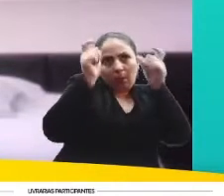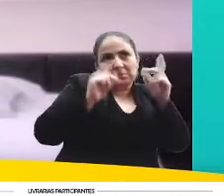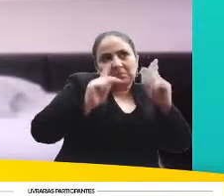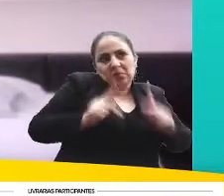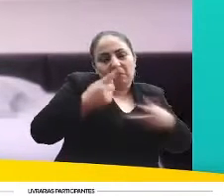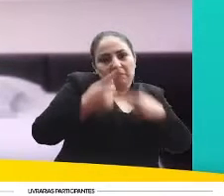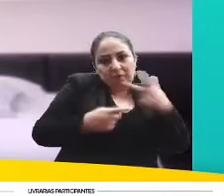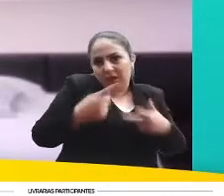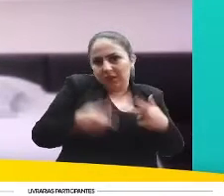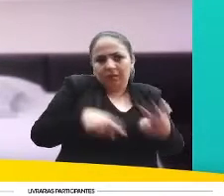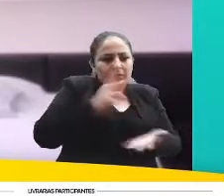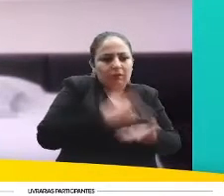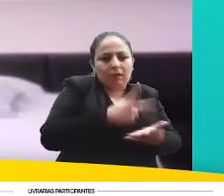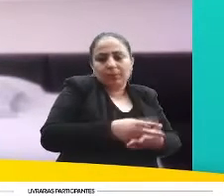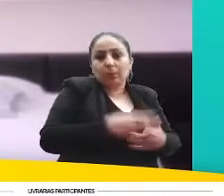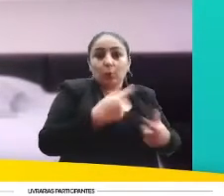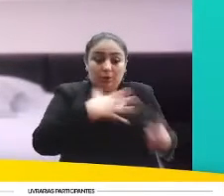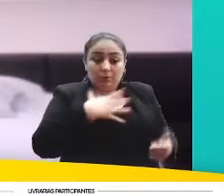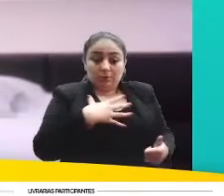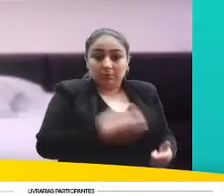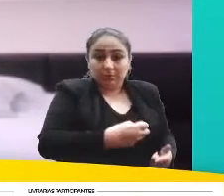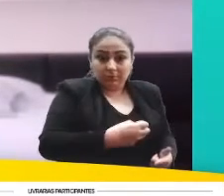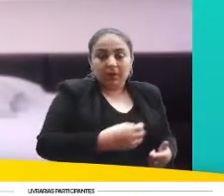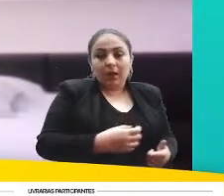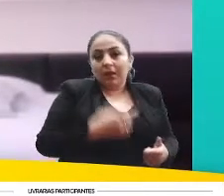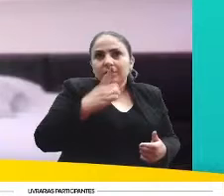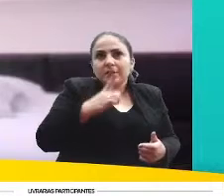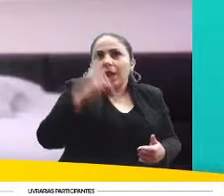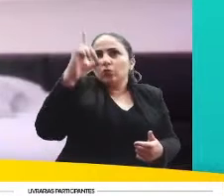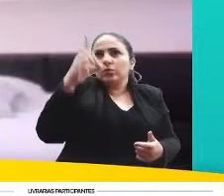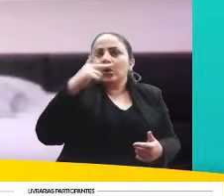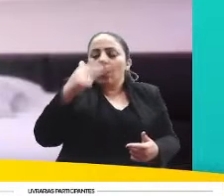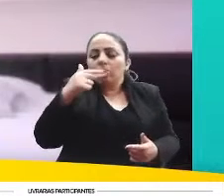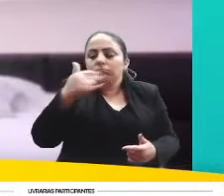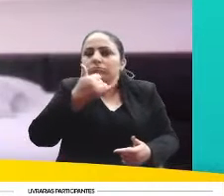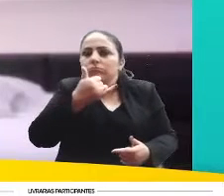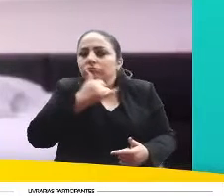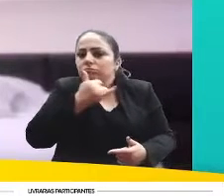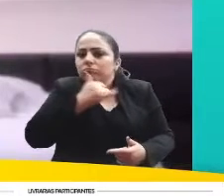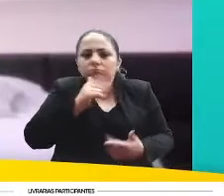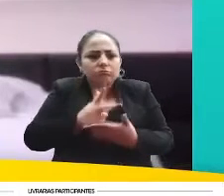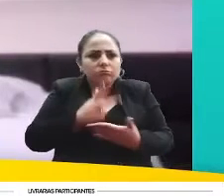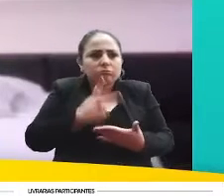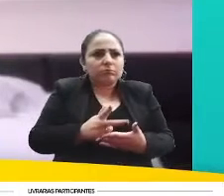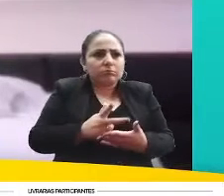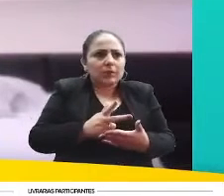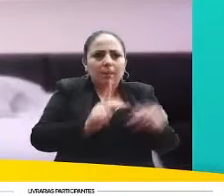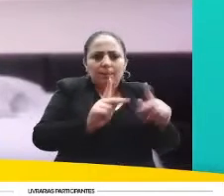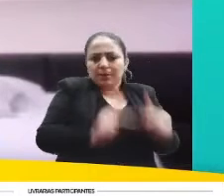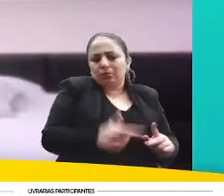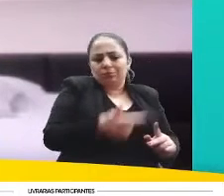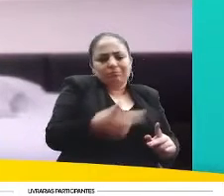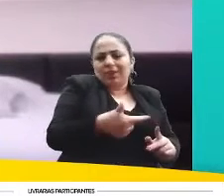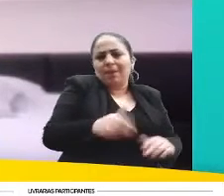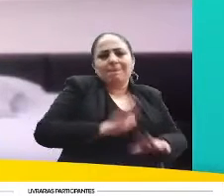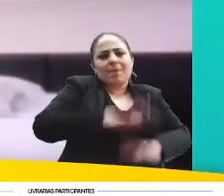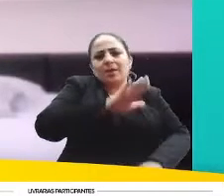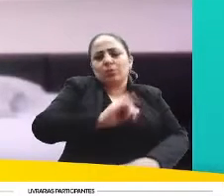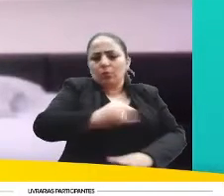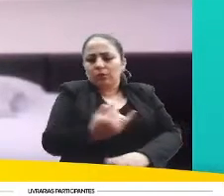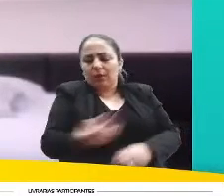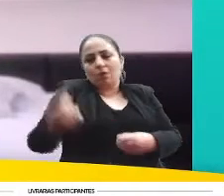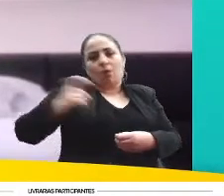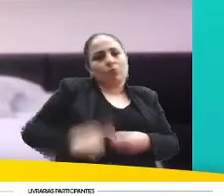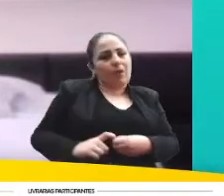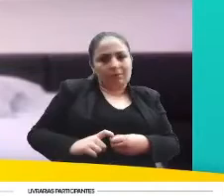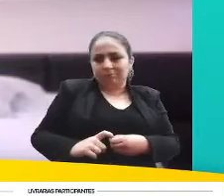trazem, para sempre. Parece que Deus fica magoado para sempre e a pessoa não tem mais